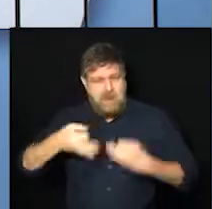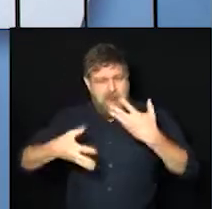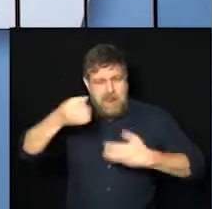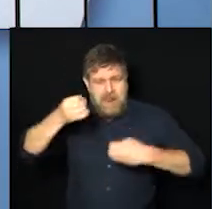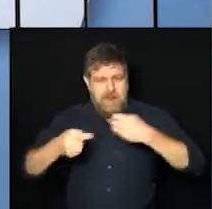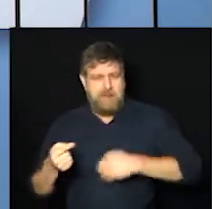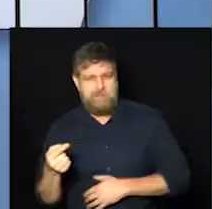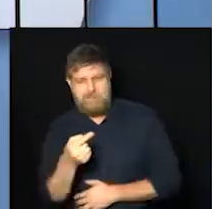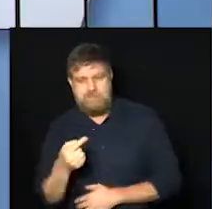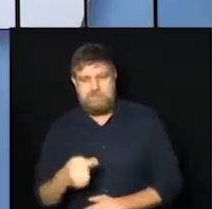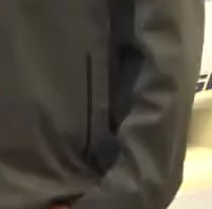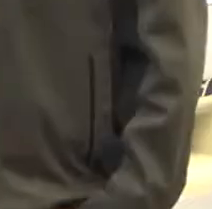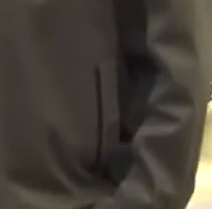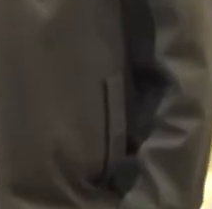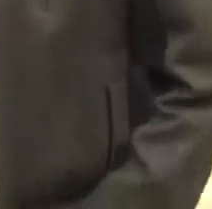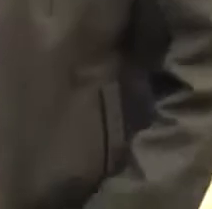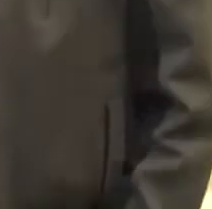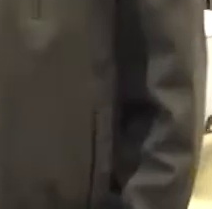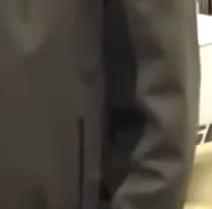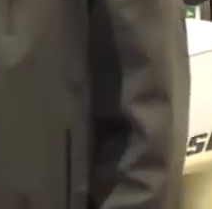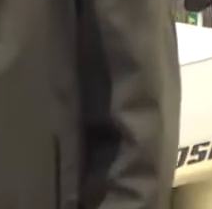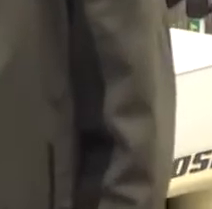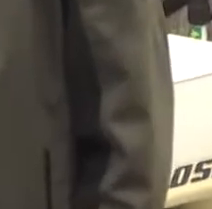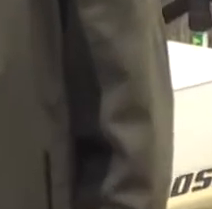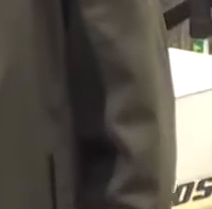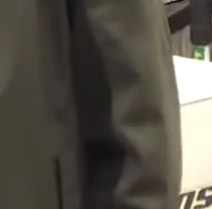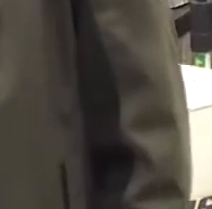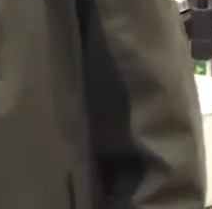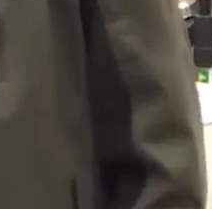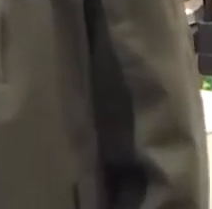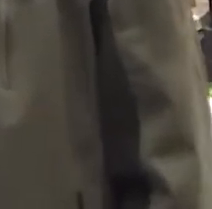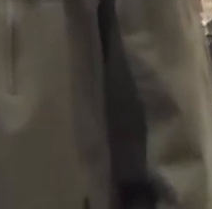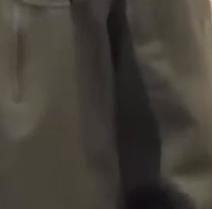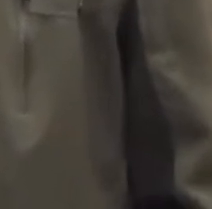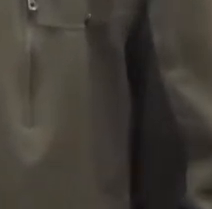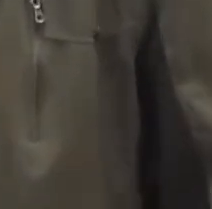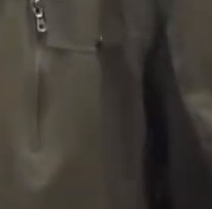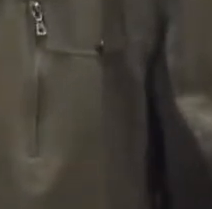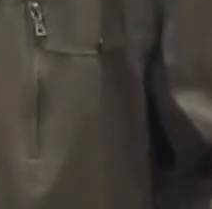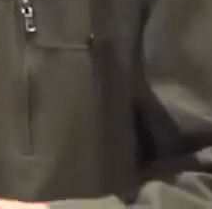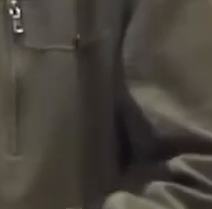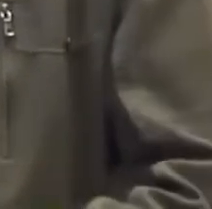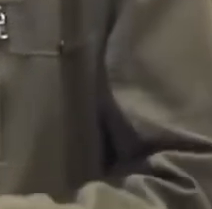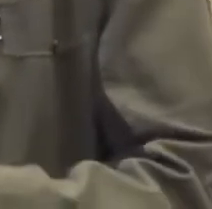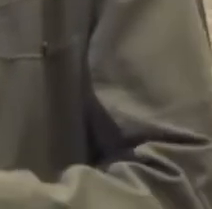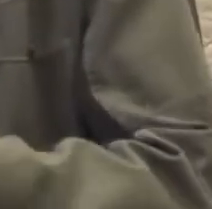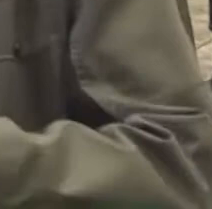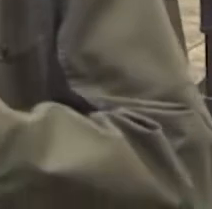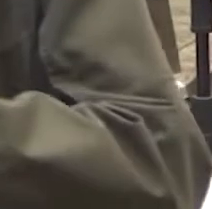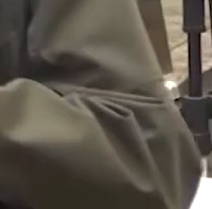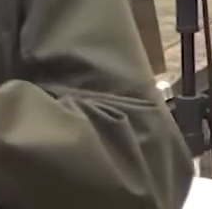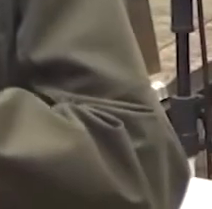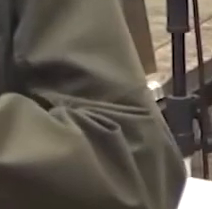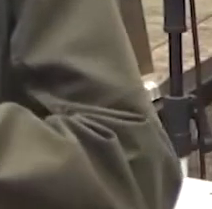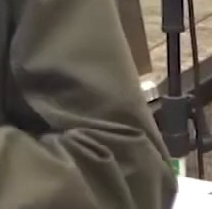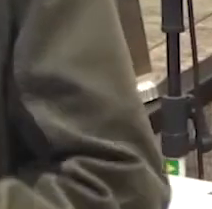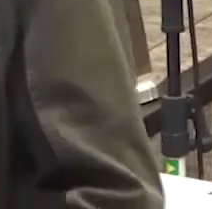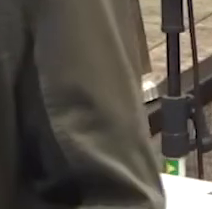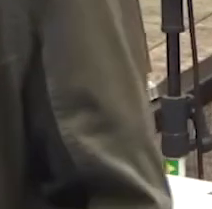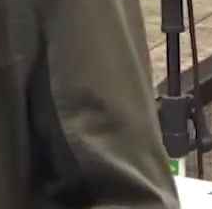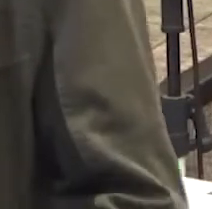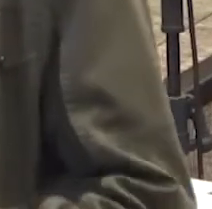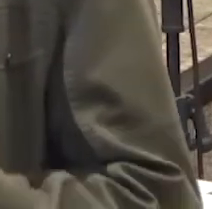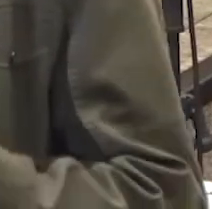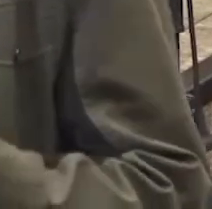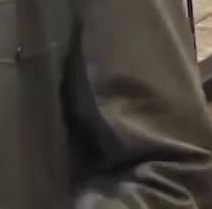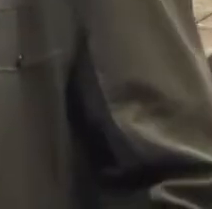Gustavo Peta, falou. Olha, acho que foi um debate muito importante para que a população saiba. As agências monitoras de educação infantil